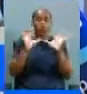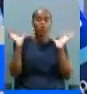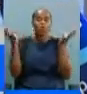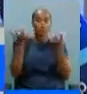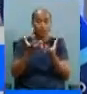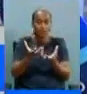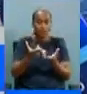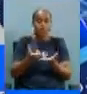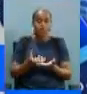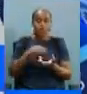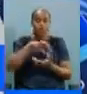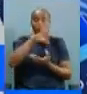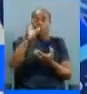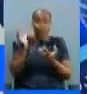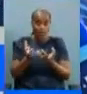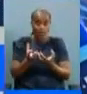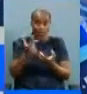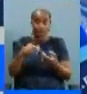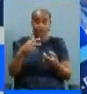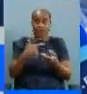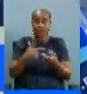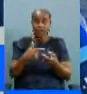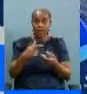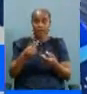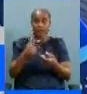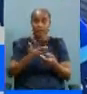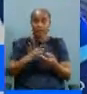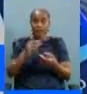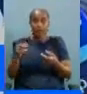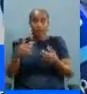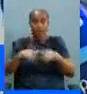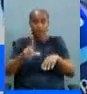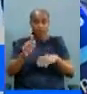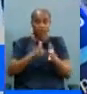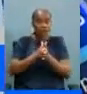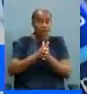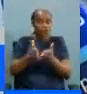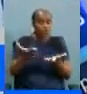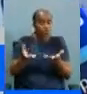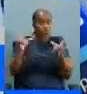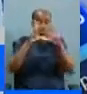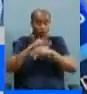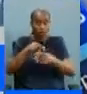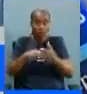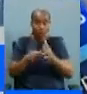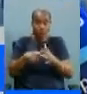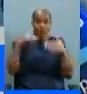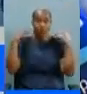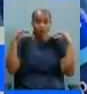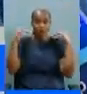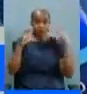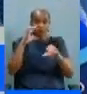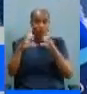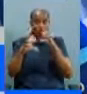globais, de dados também provenientes da teledetecção, mas também a utilização alargada das novas tecnologias de informação e